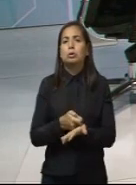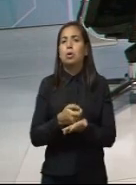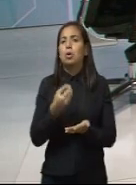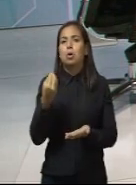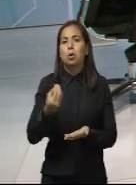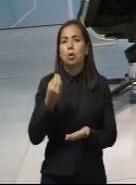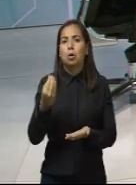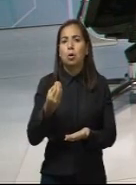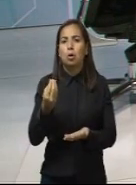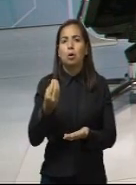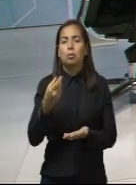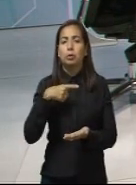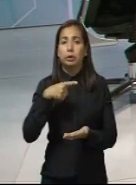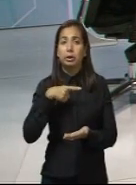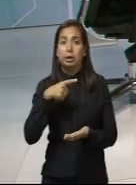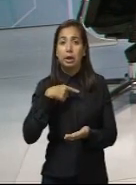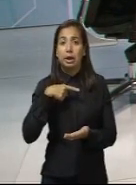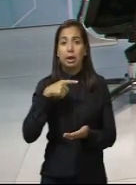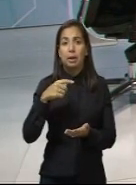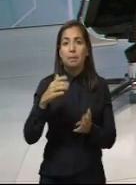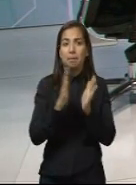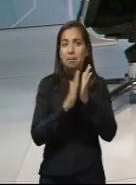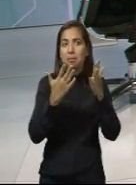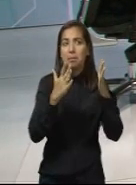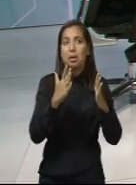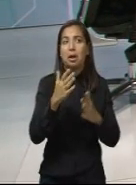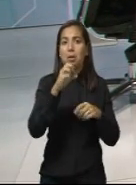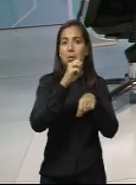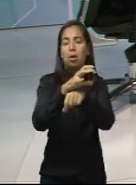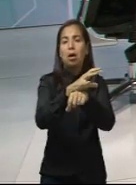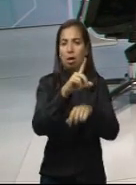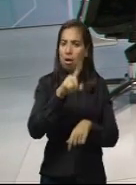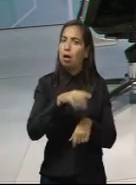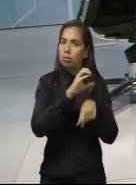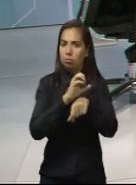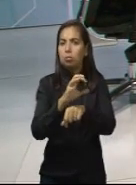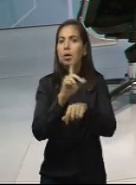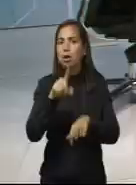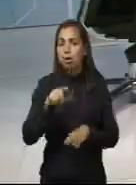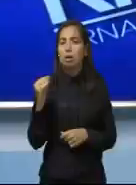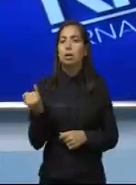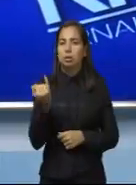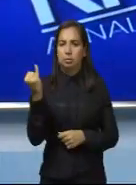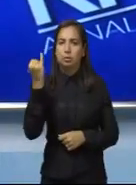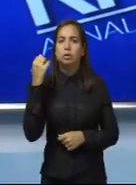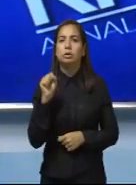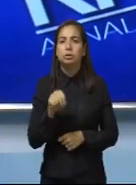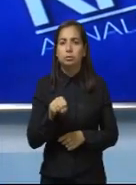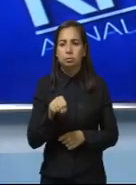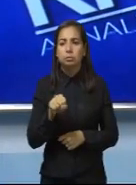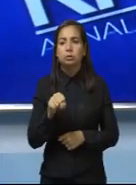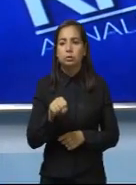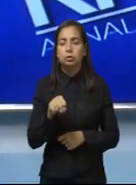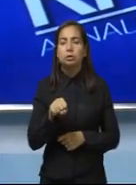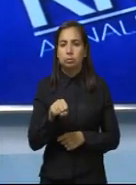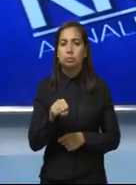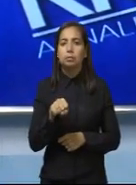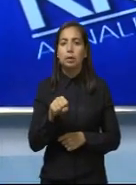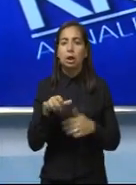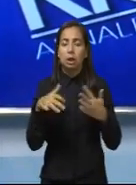dimensão muito grande para esse instrumento, mas é um instrumento muito importante. E leva aquilo que faz com que eu seja sempre uma pessoa muito